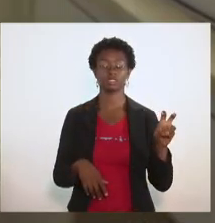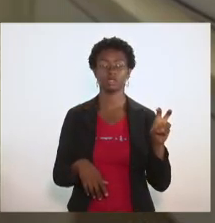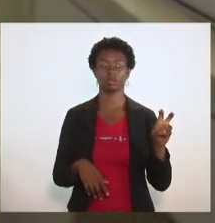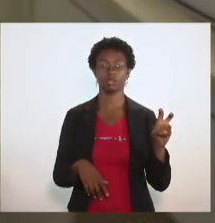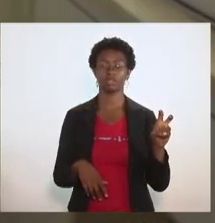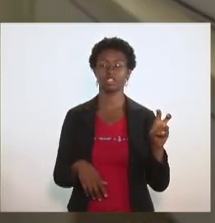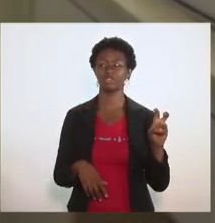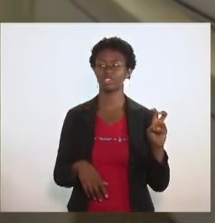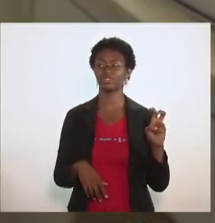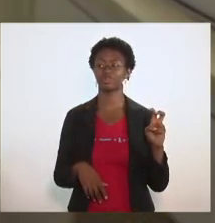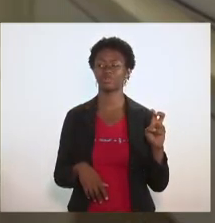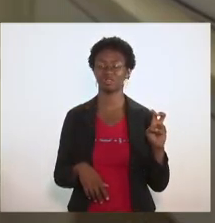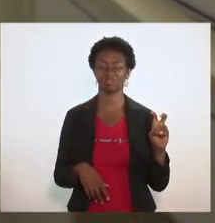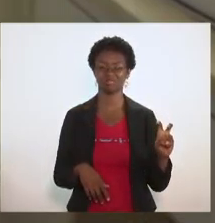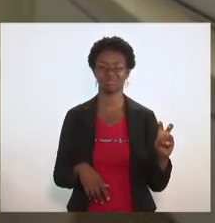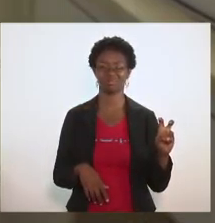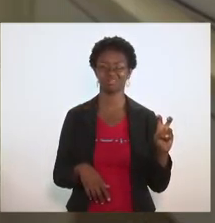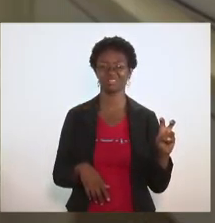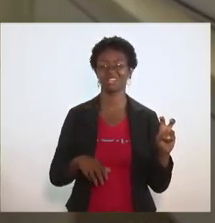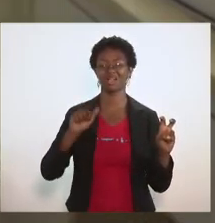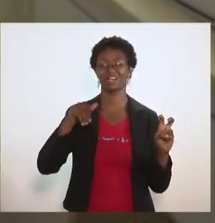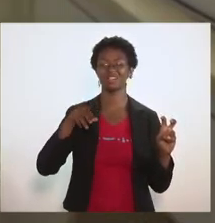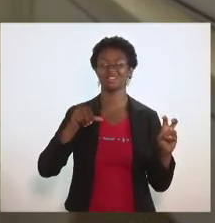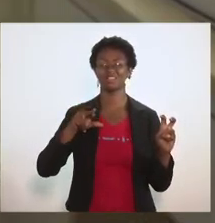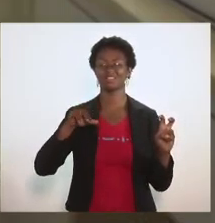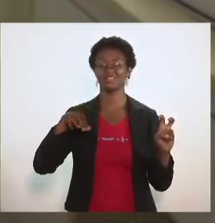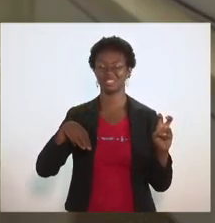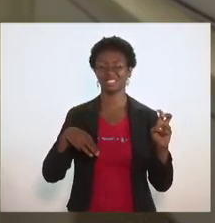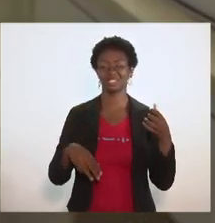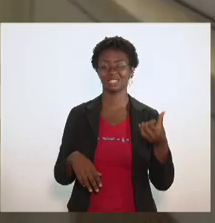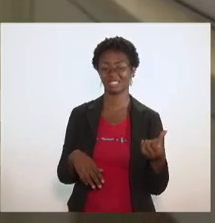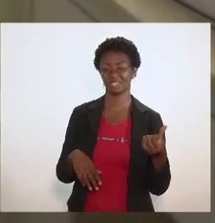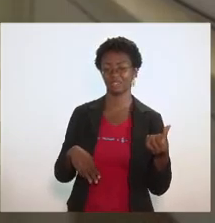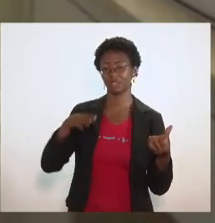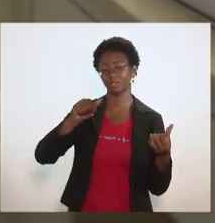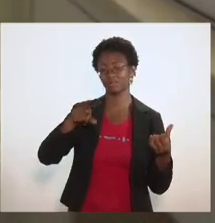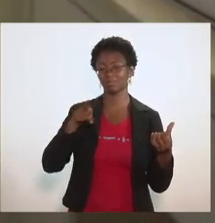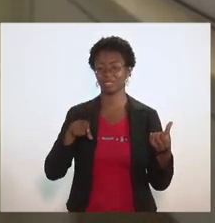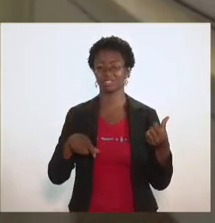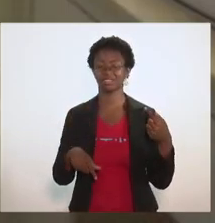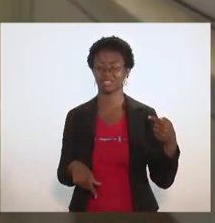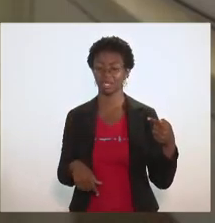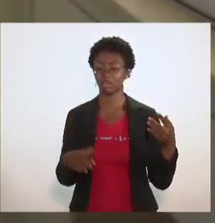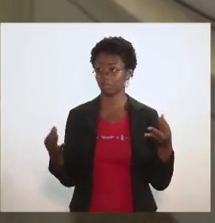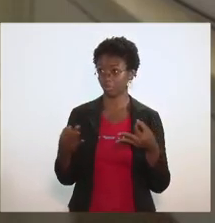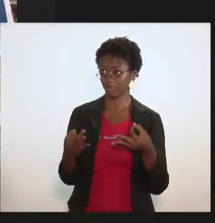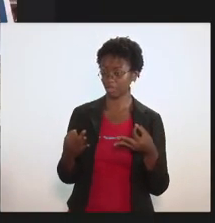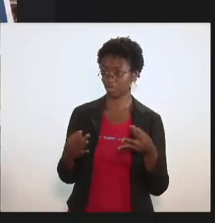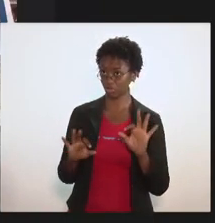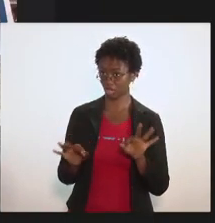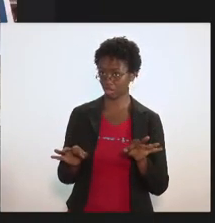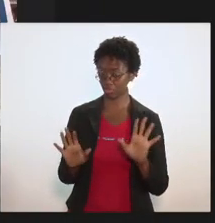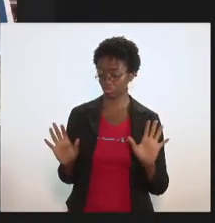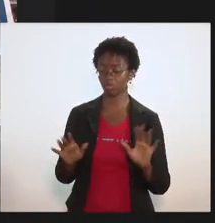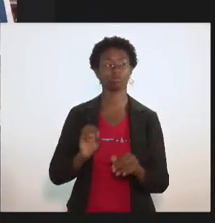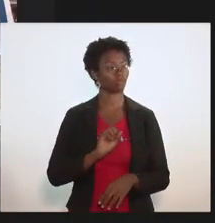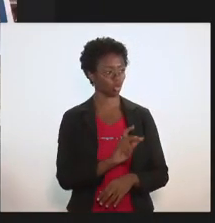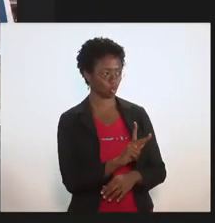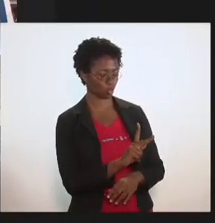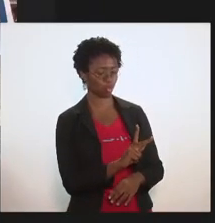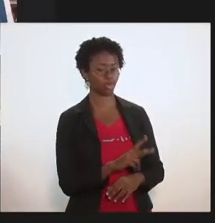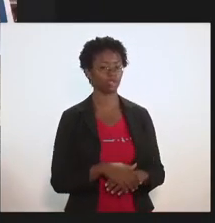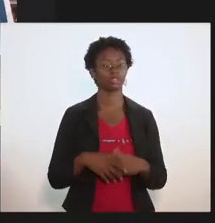três, votou Carlos Mink, quatro, votou Roosevelt